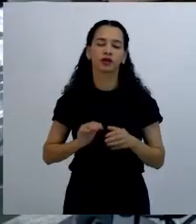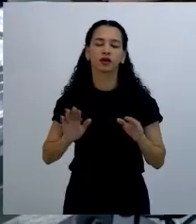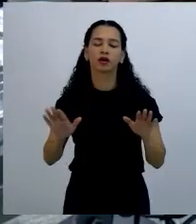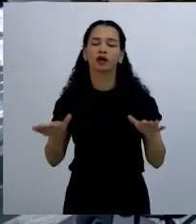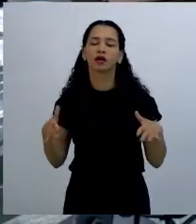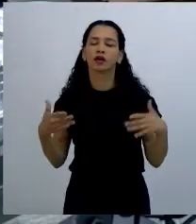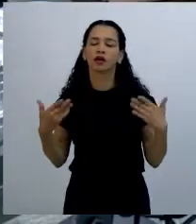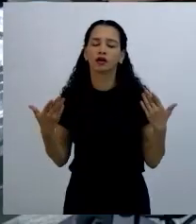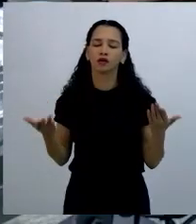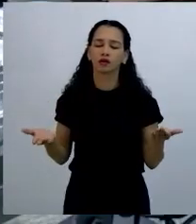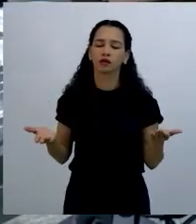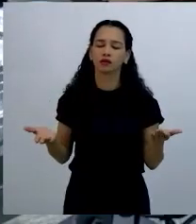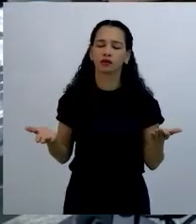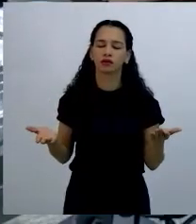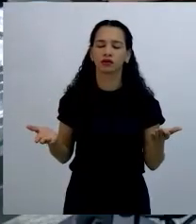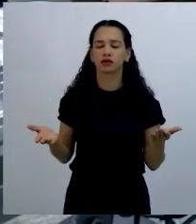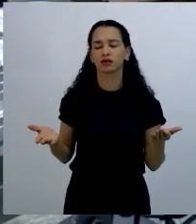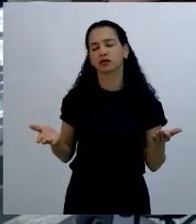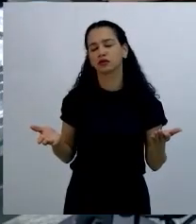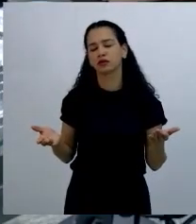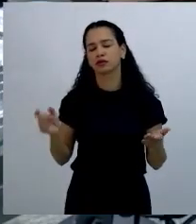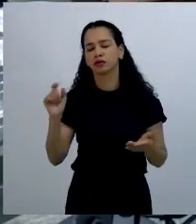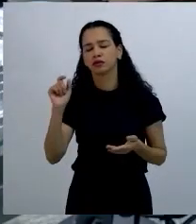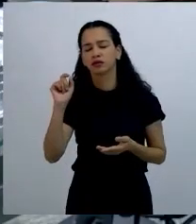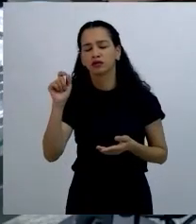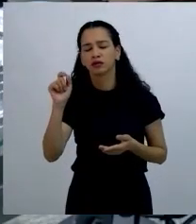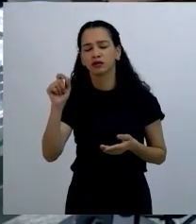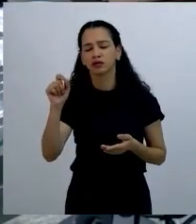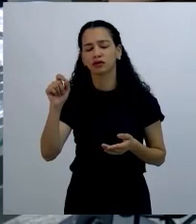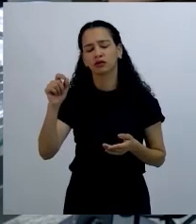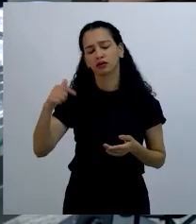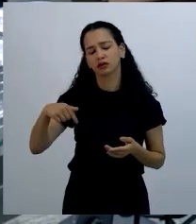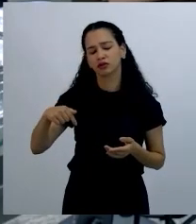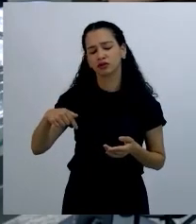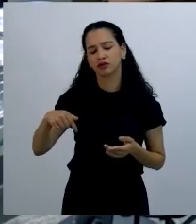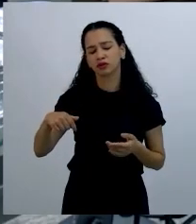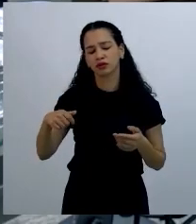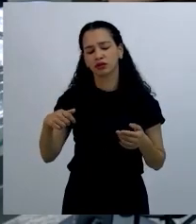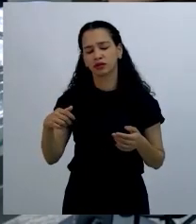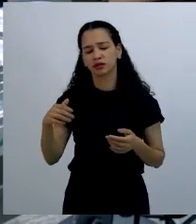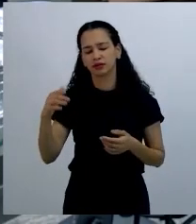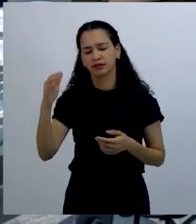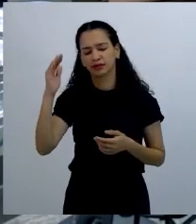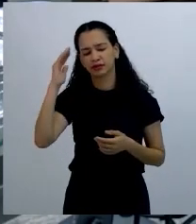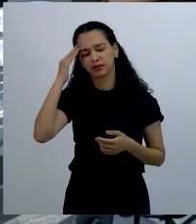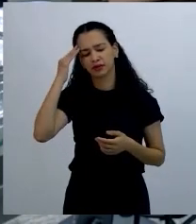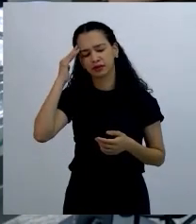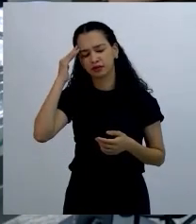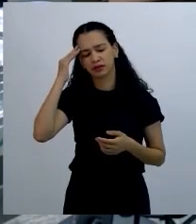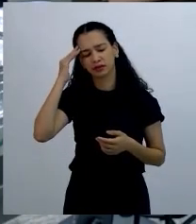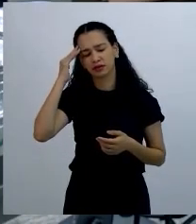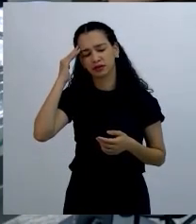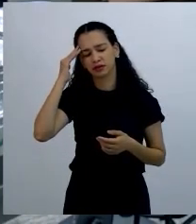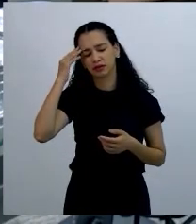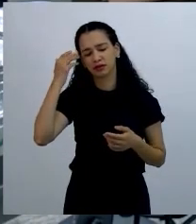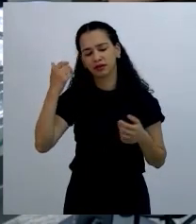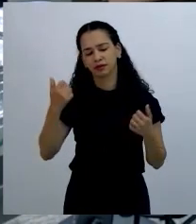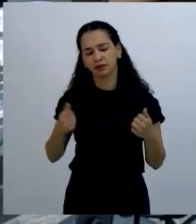isso Feche seus olhos e ore ao Senhor eu vou perseverar